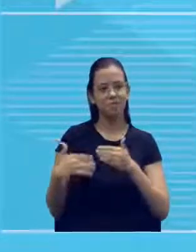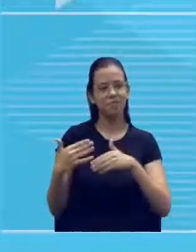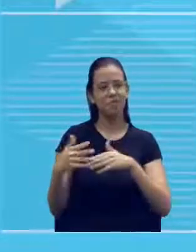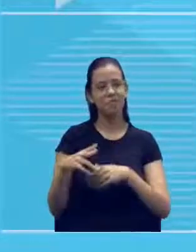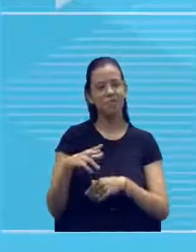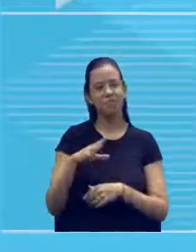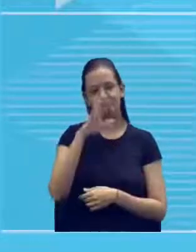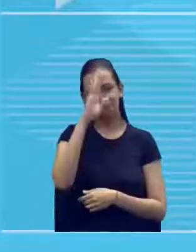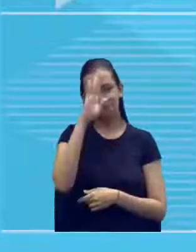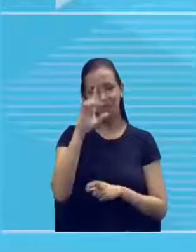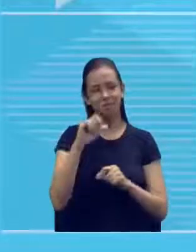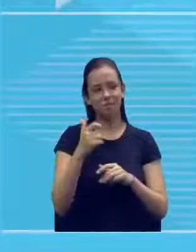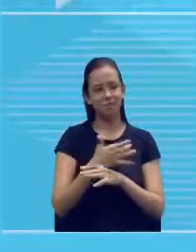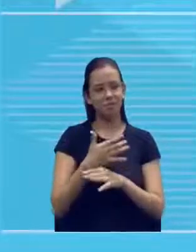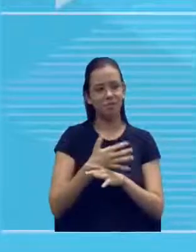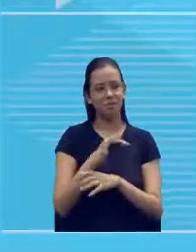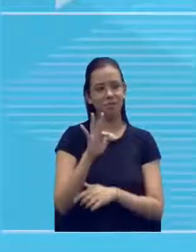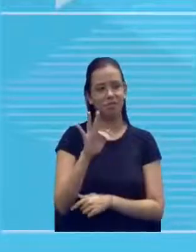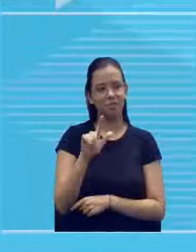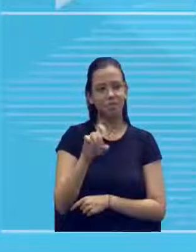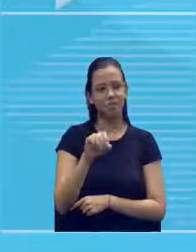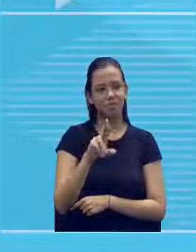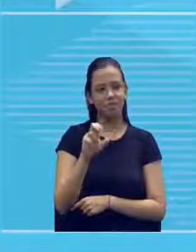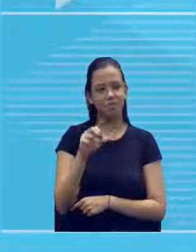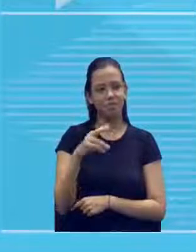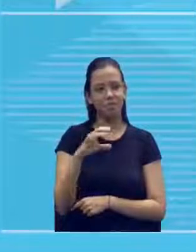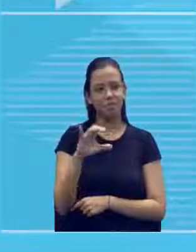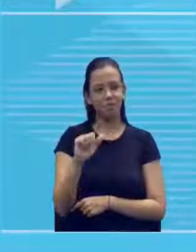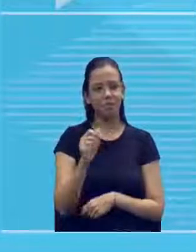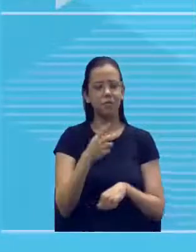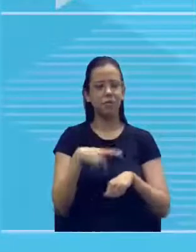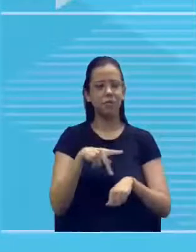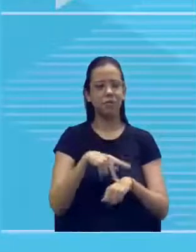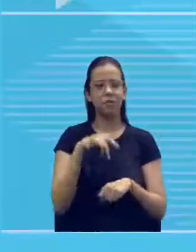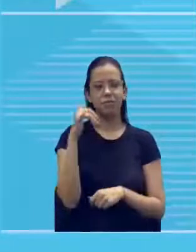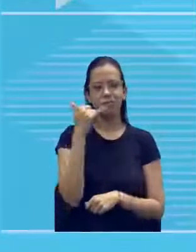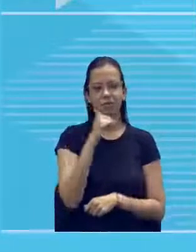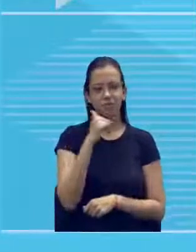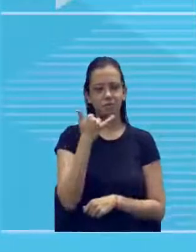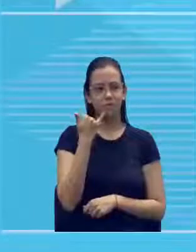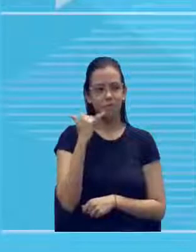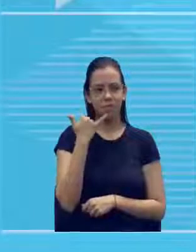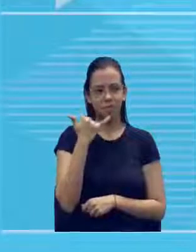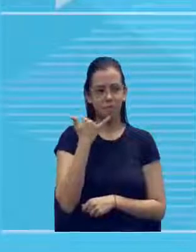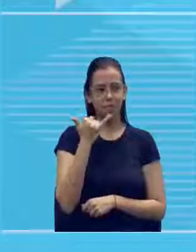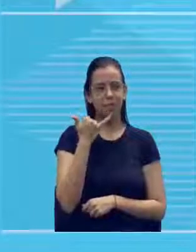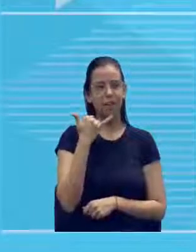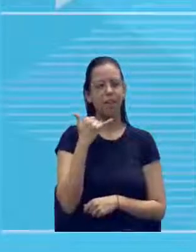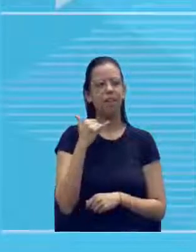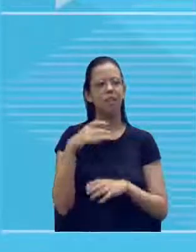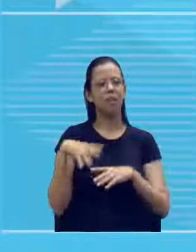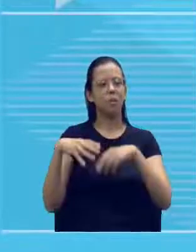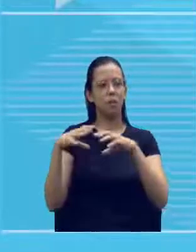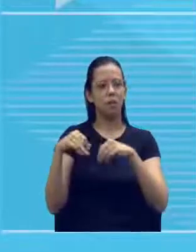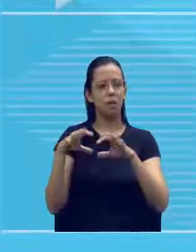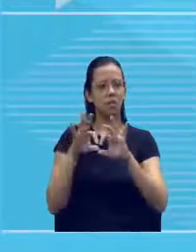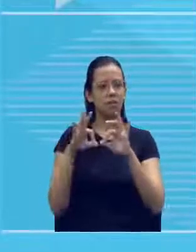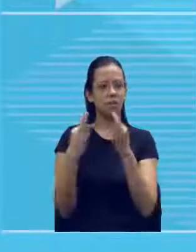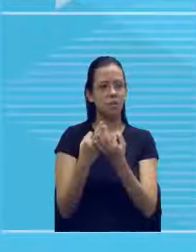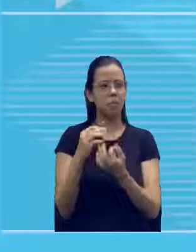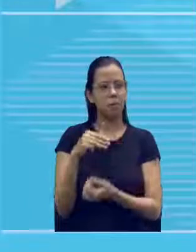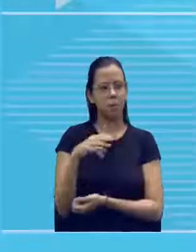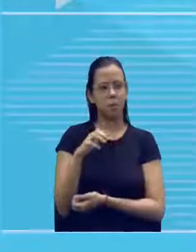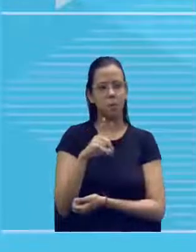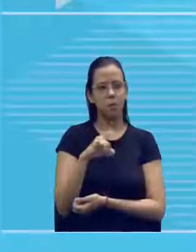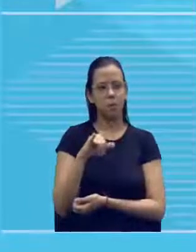particularmente em Florença, na Itália, no Palácio da Família Médici, onde nas festas eram apresentados espetáculos